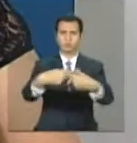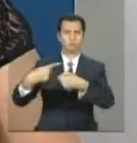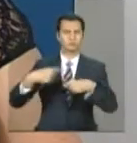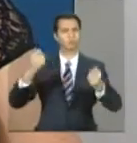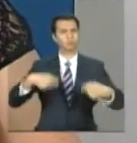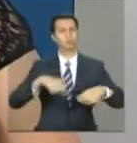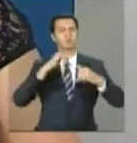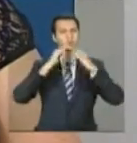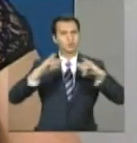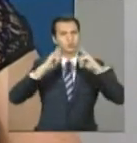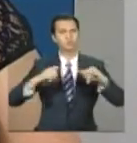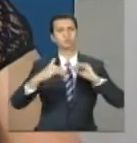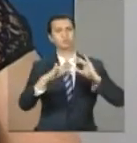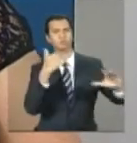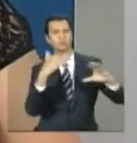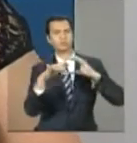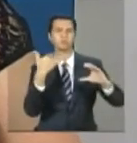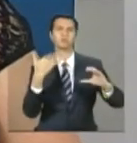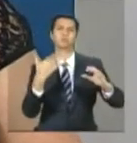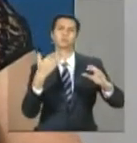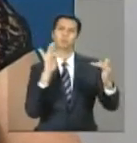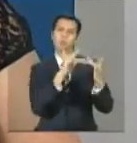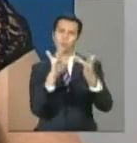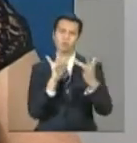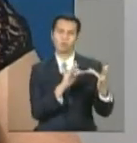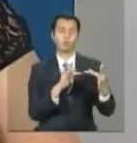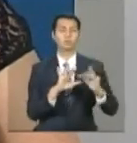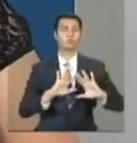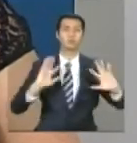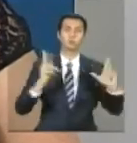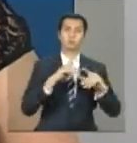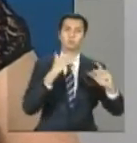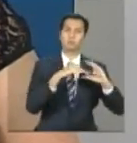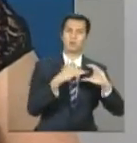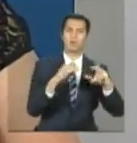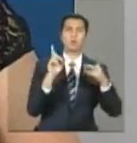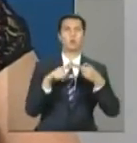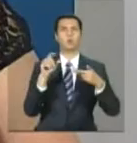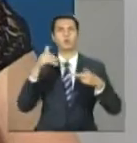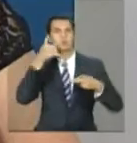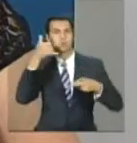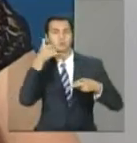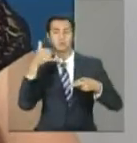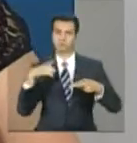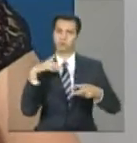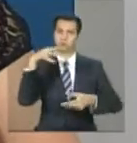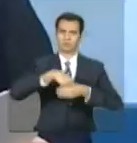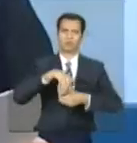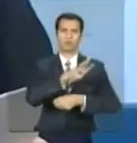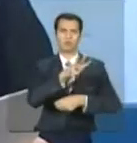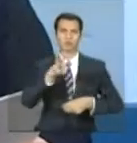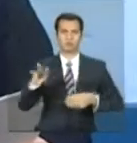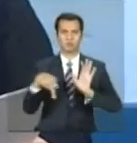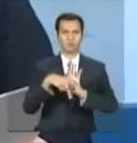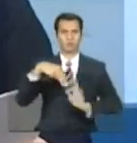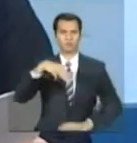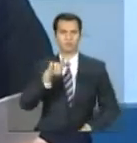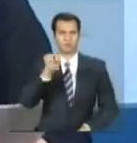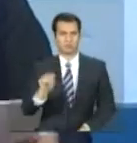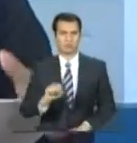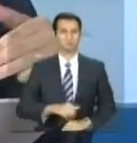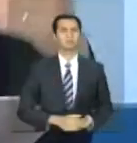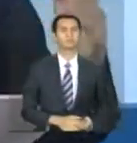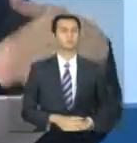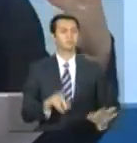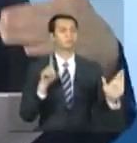mensagens. Todas essas centrais telefônicas e os e-mails, eles estão disponíveis no site do MDS. Bom, veio uma outra